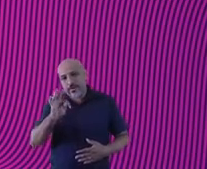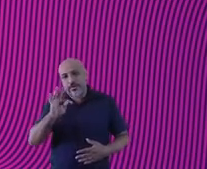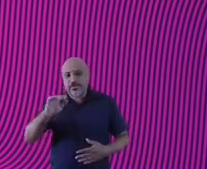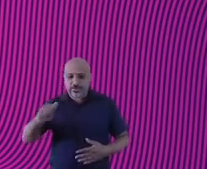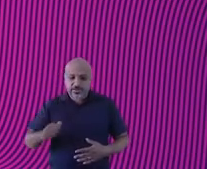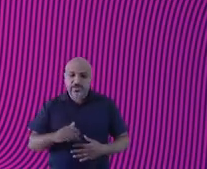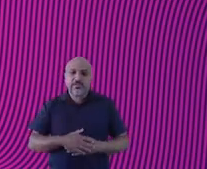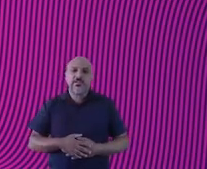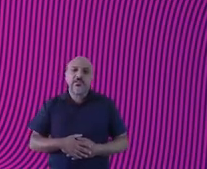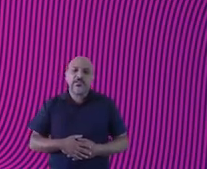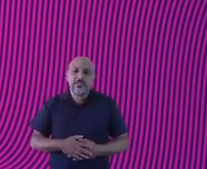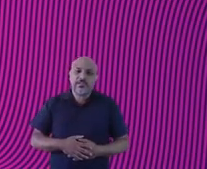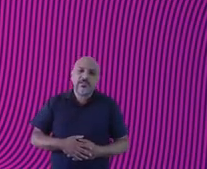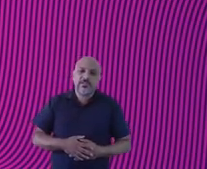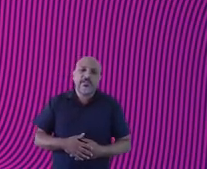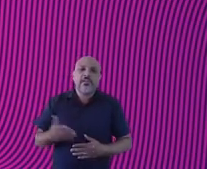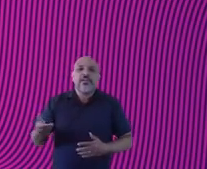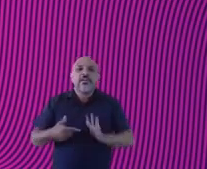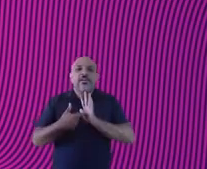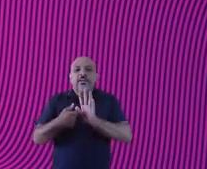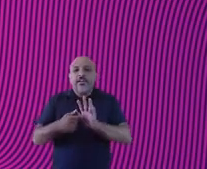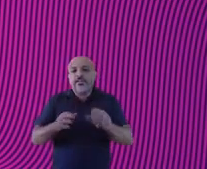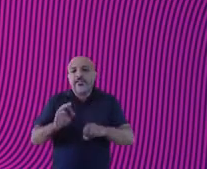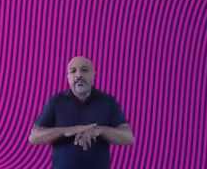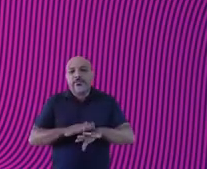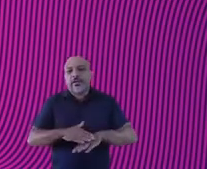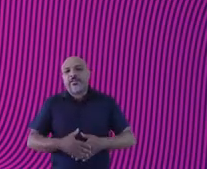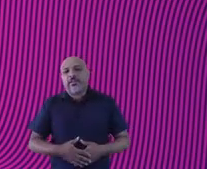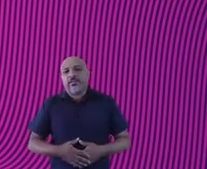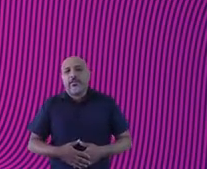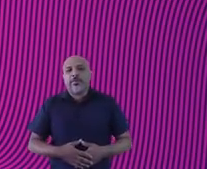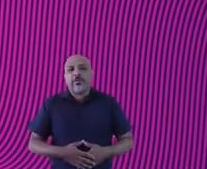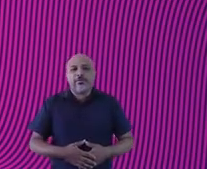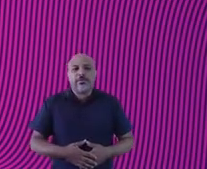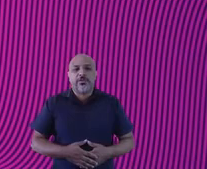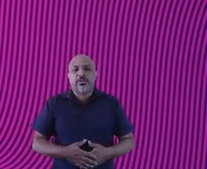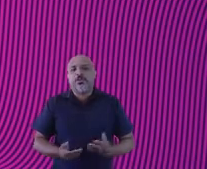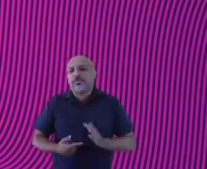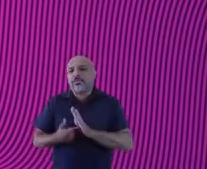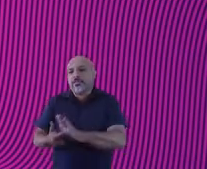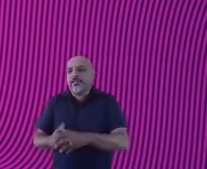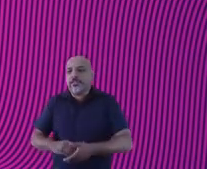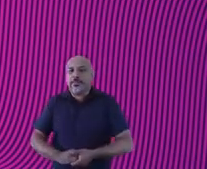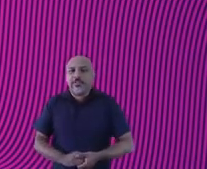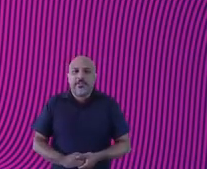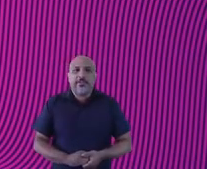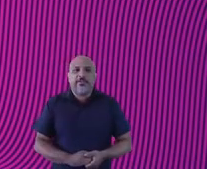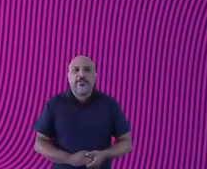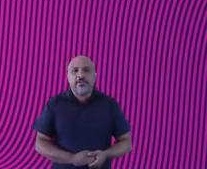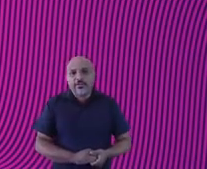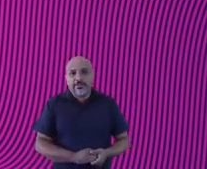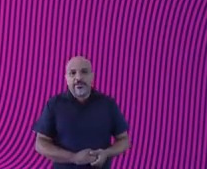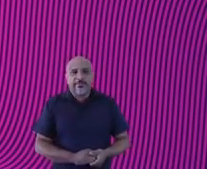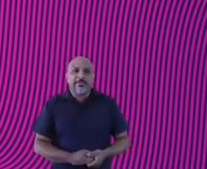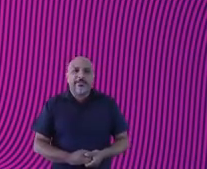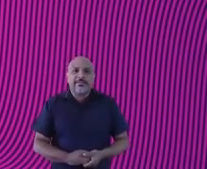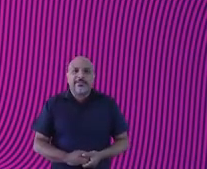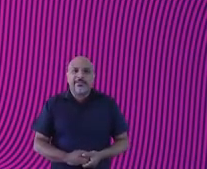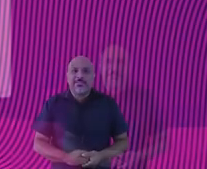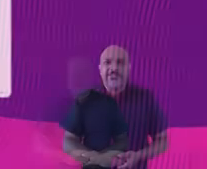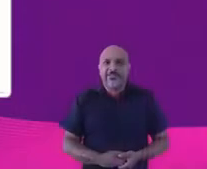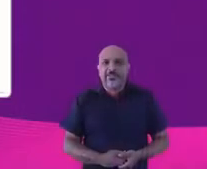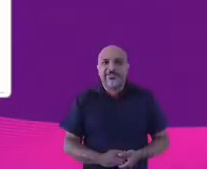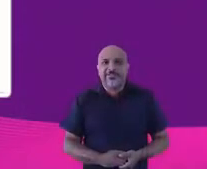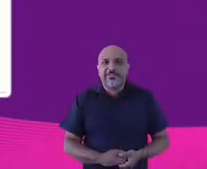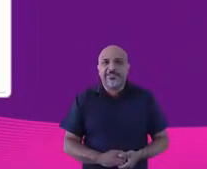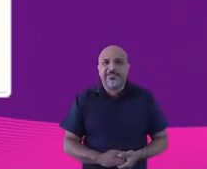insuficiência coronariana e isquemia miocárdica. Então,